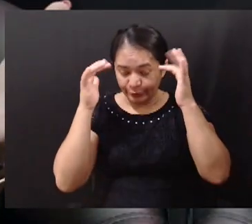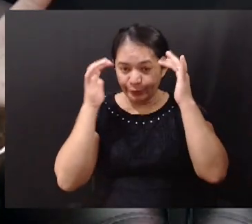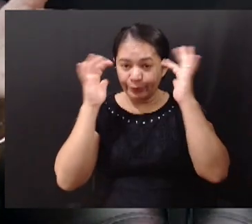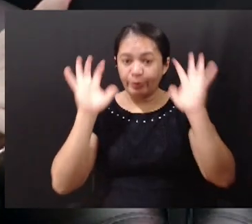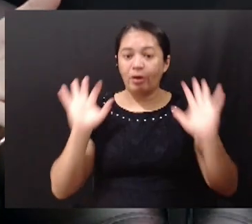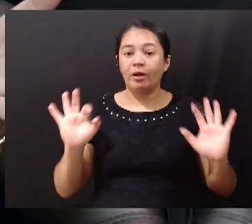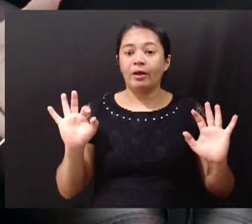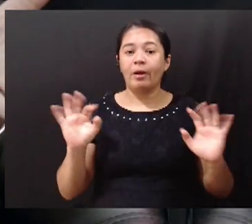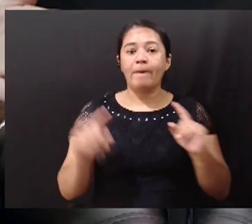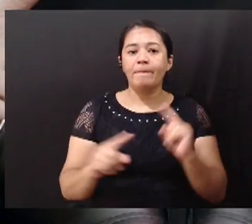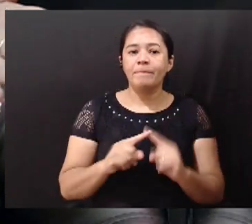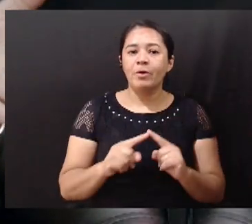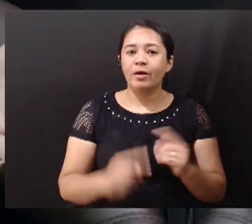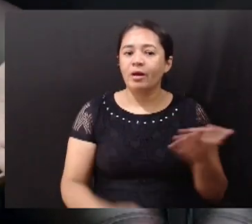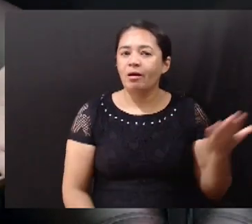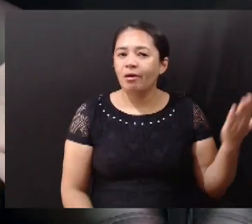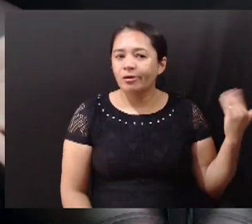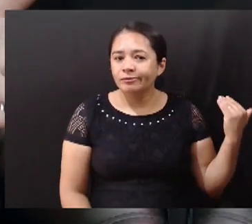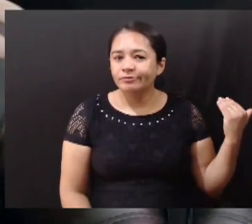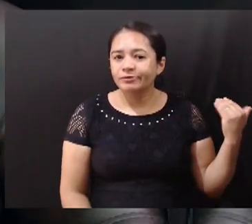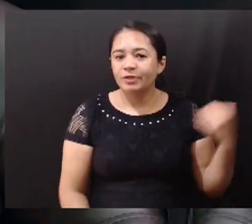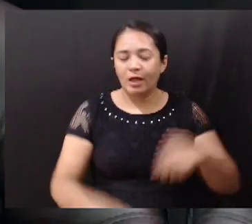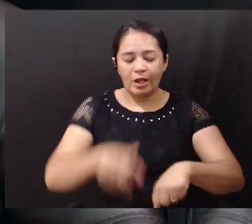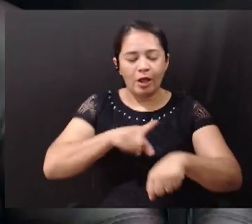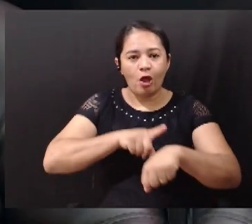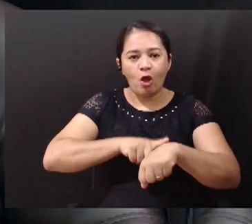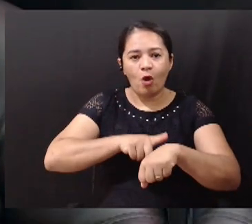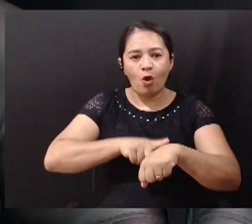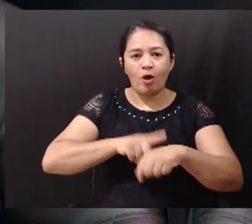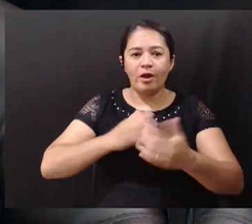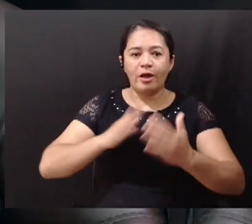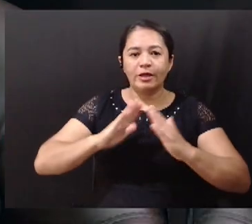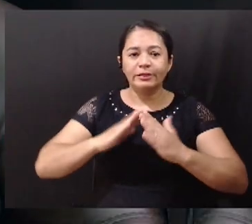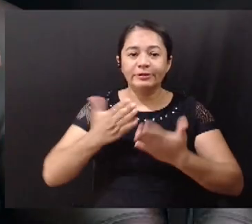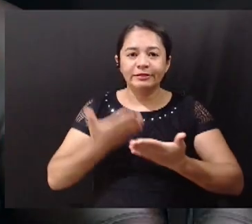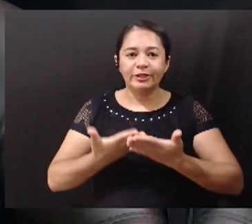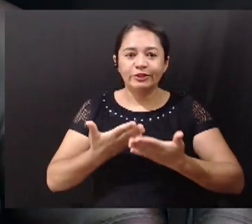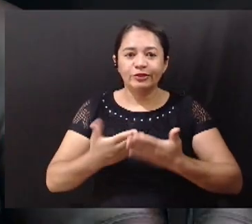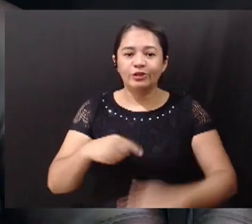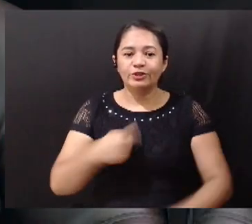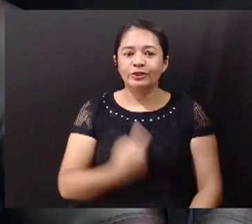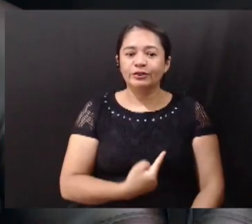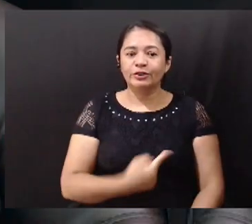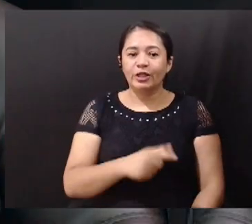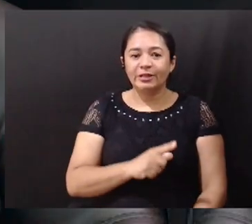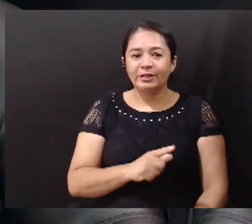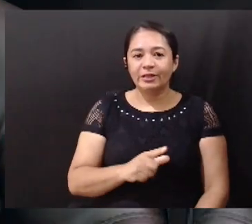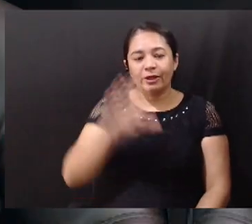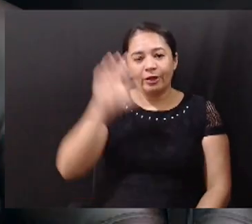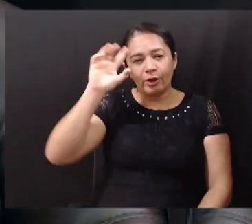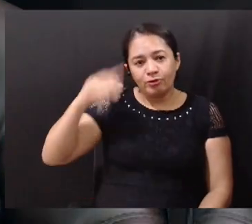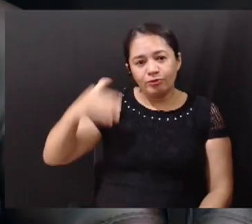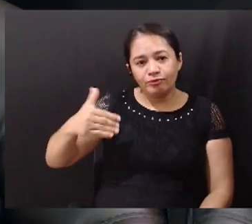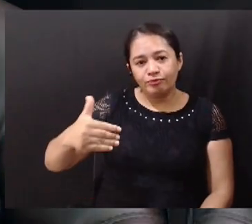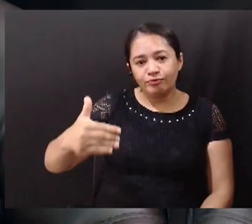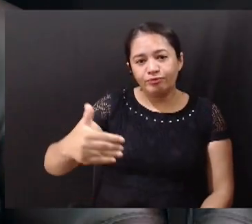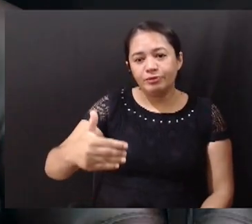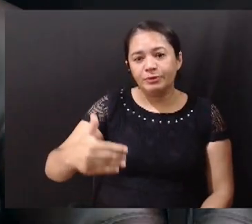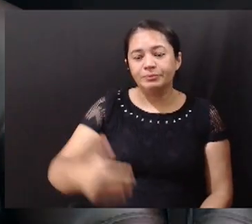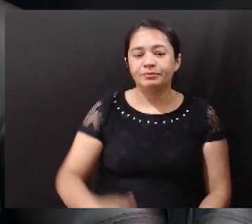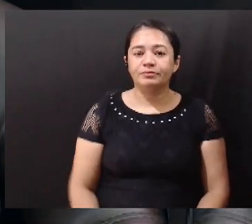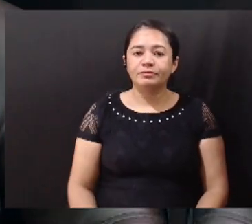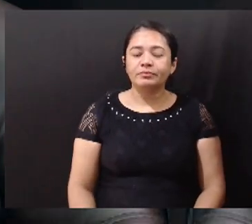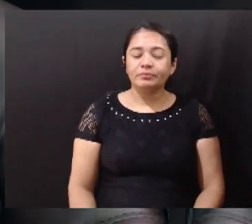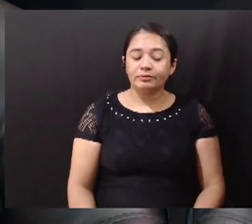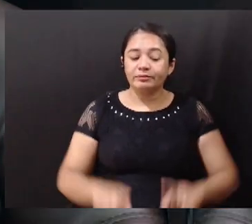antes, quando a gente tem os horários escolares, a gente tem uma rotina pré-estabelecida e muito previsível. Chegou as férias,